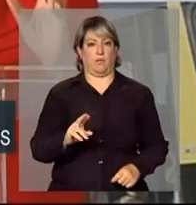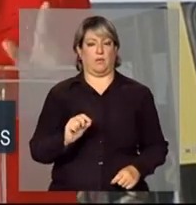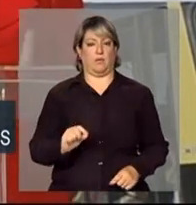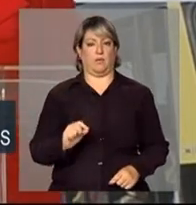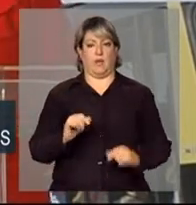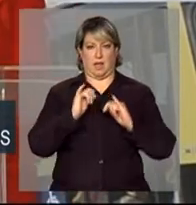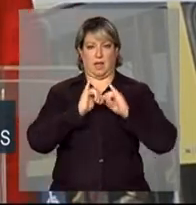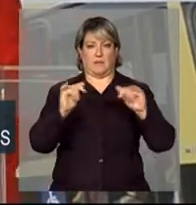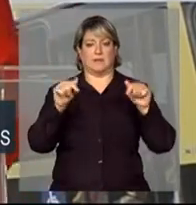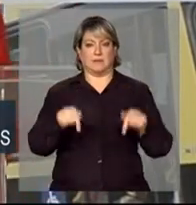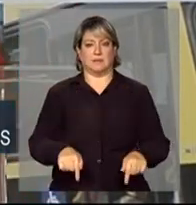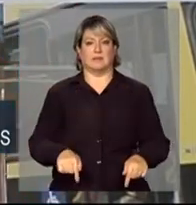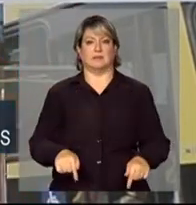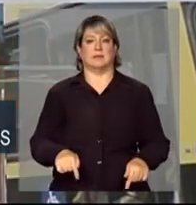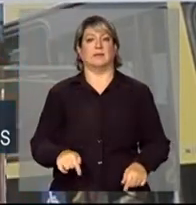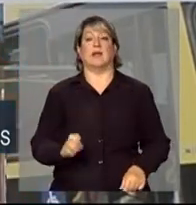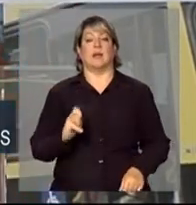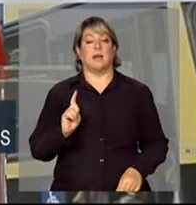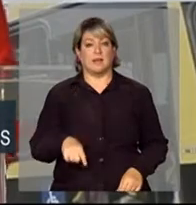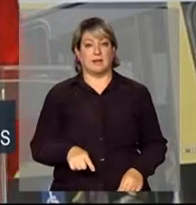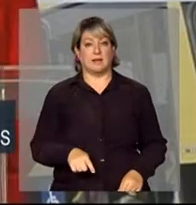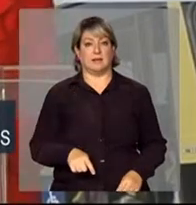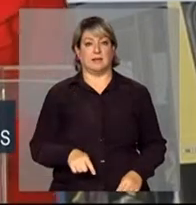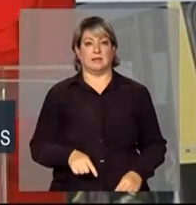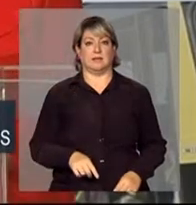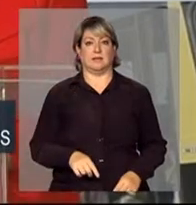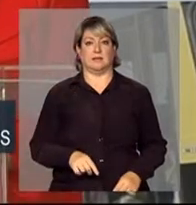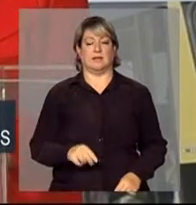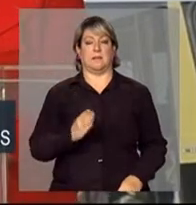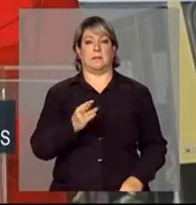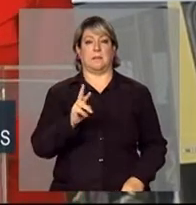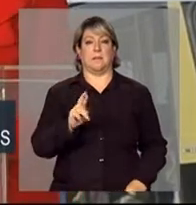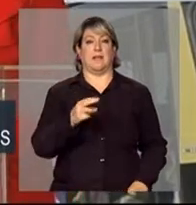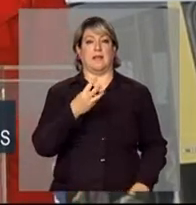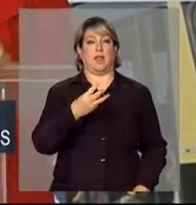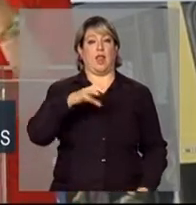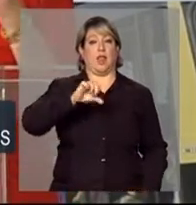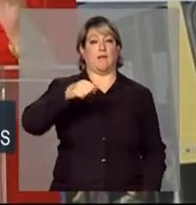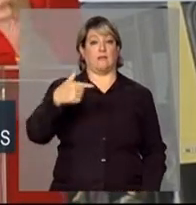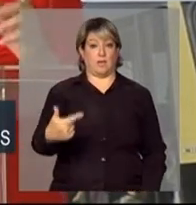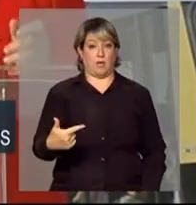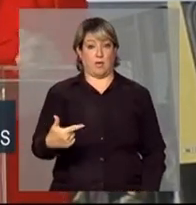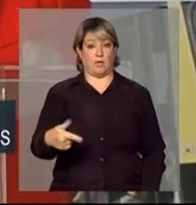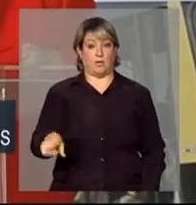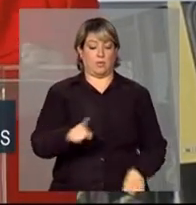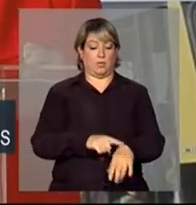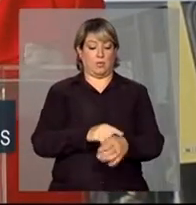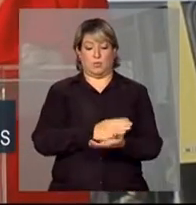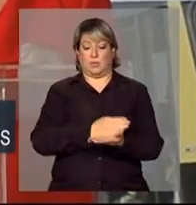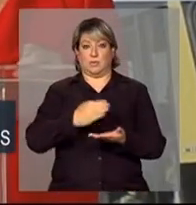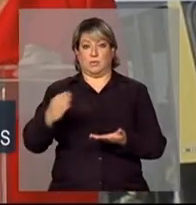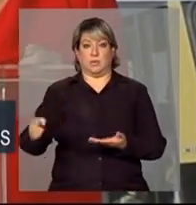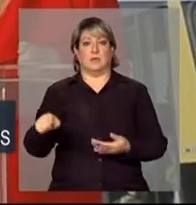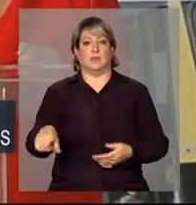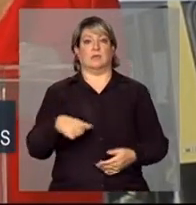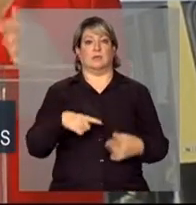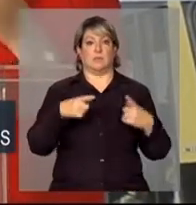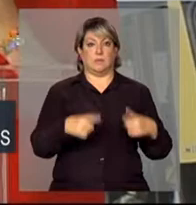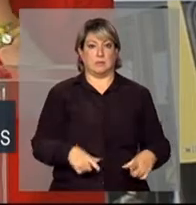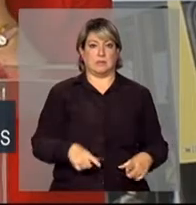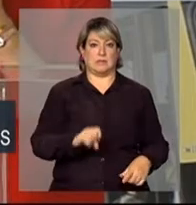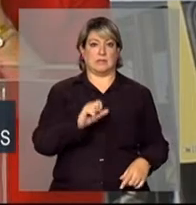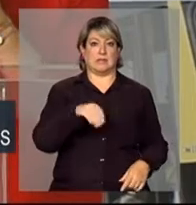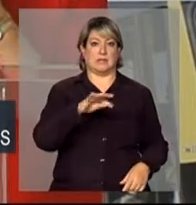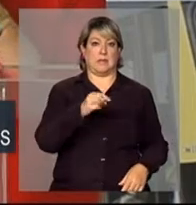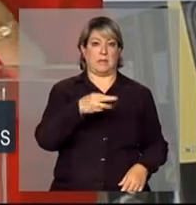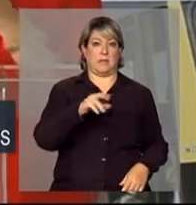que eu vou anunciar aqui é a BR-392 num trecho entre Santa Maria e Santo